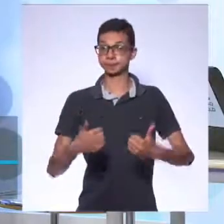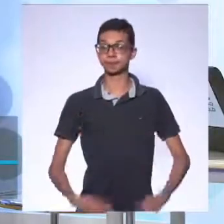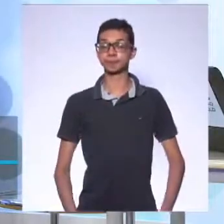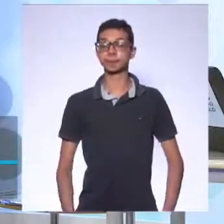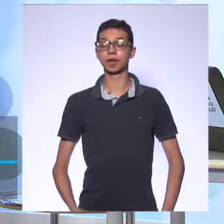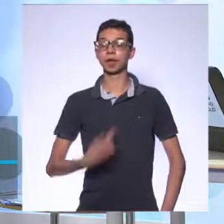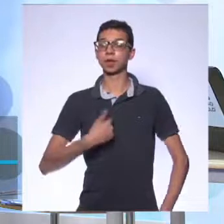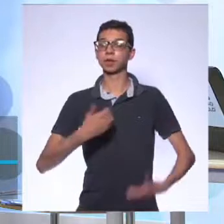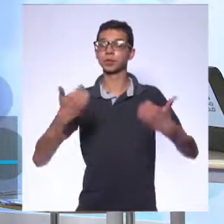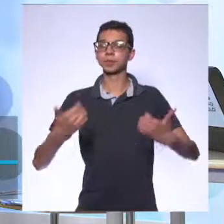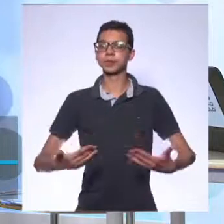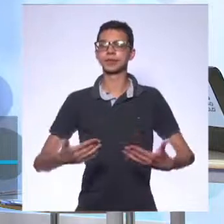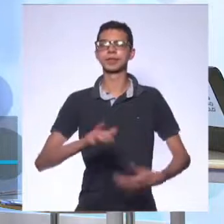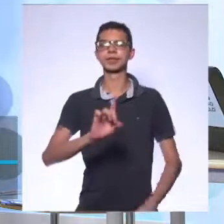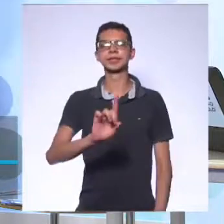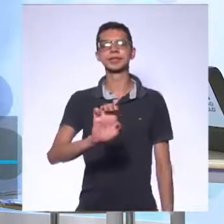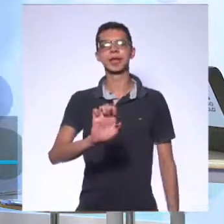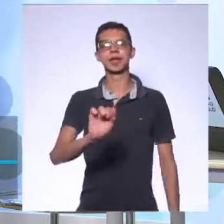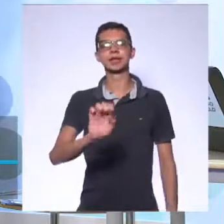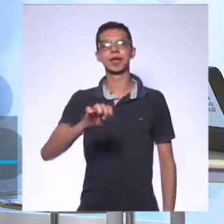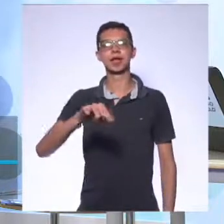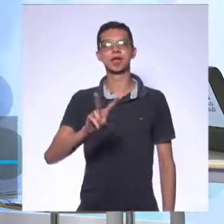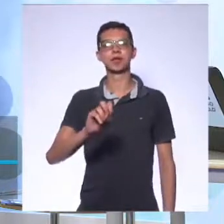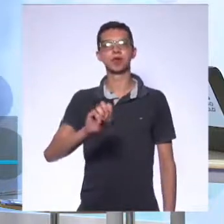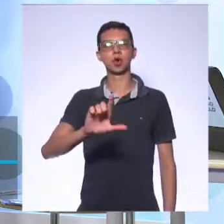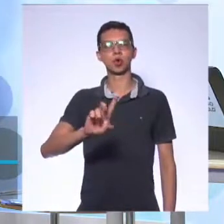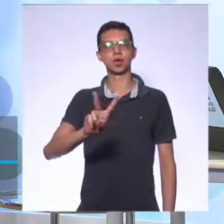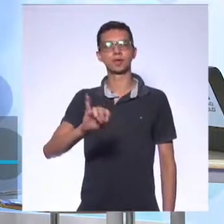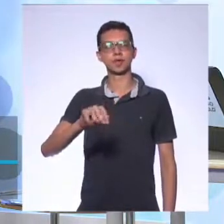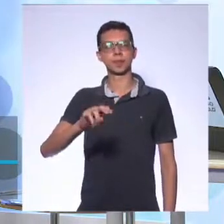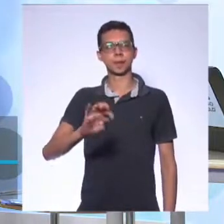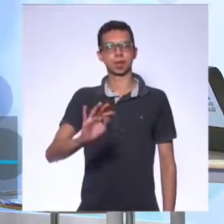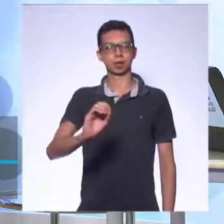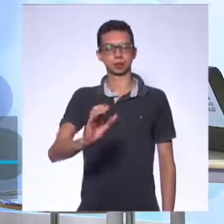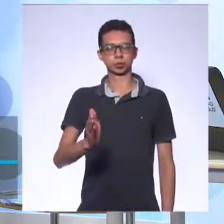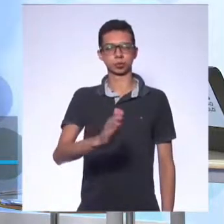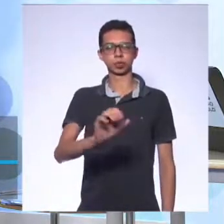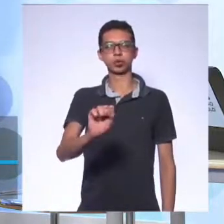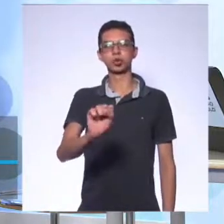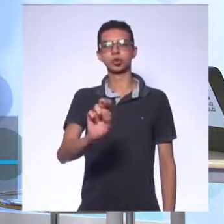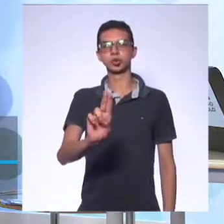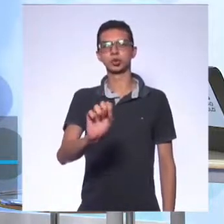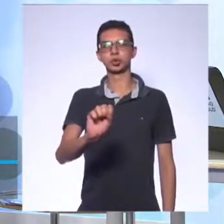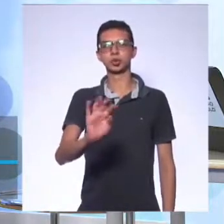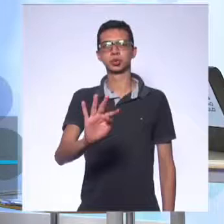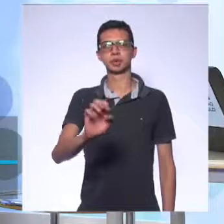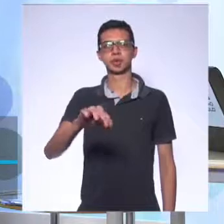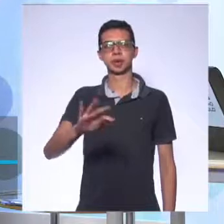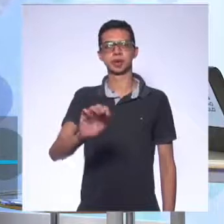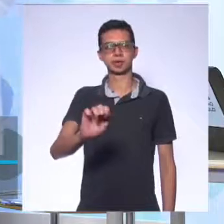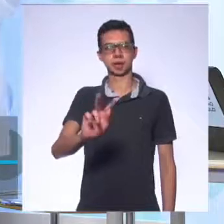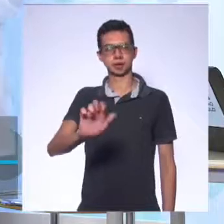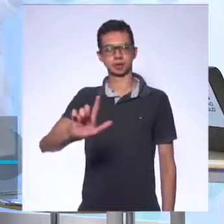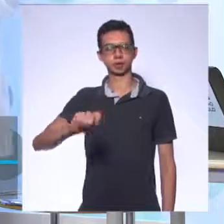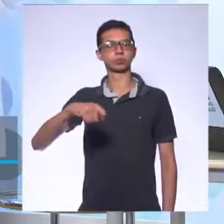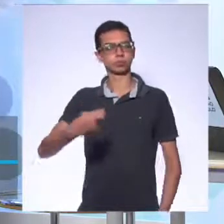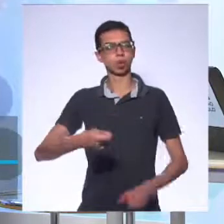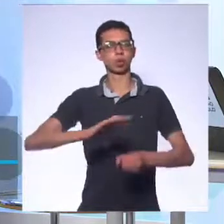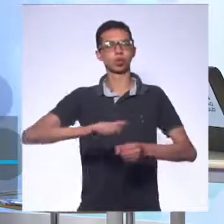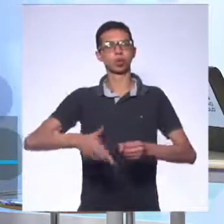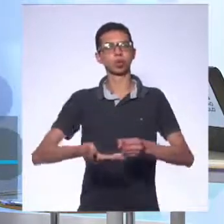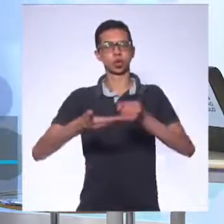de desenvolvimento sustentável, né, às vezes a gente já tem em mente, assim, poxa, o que eu entendo por